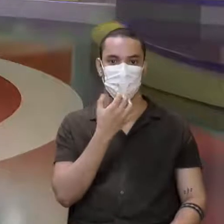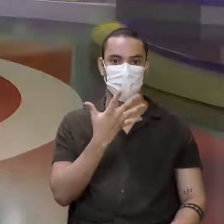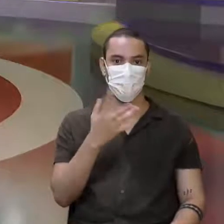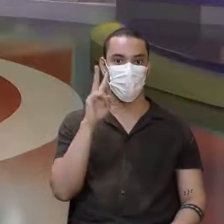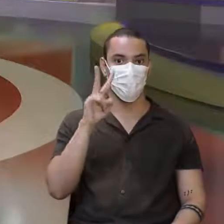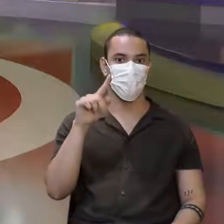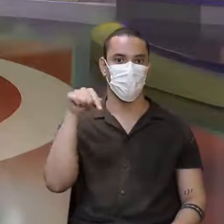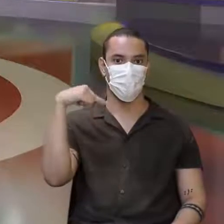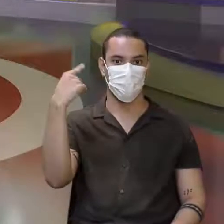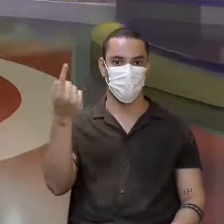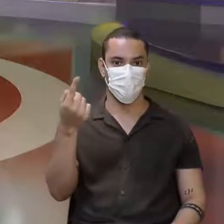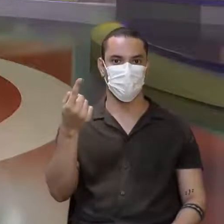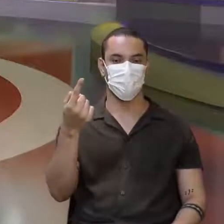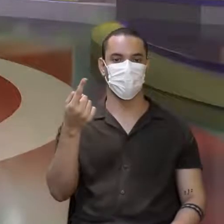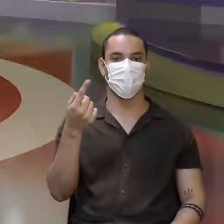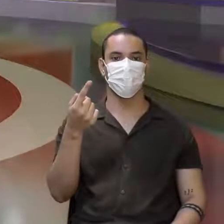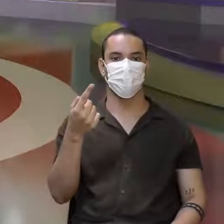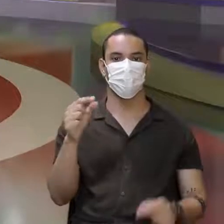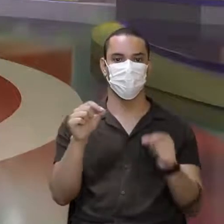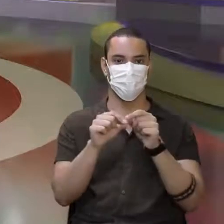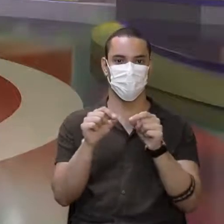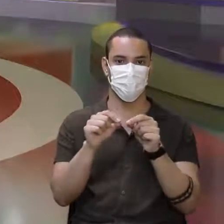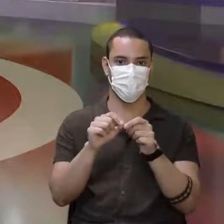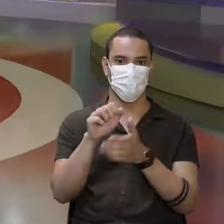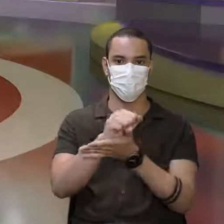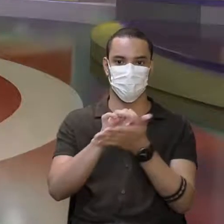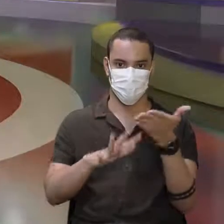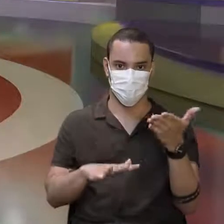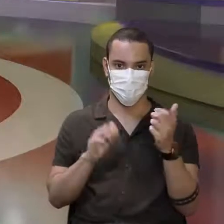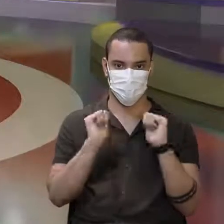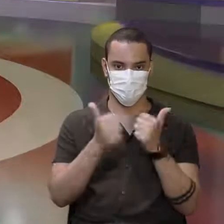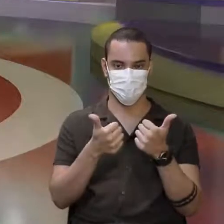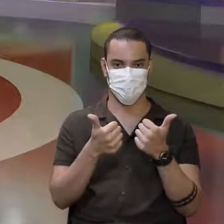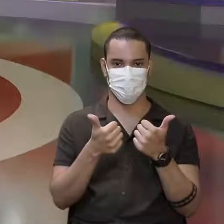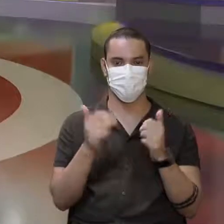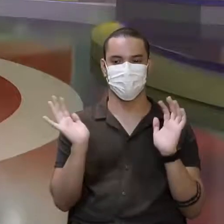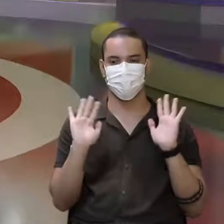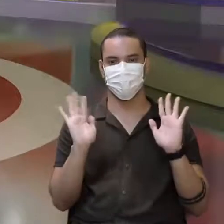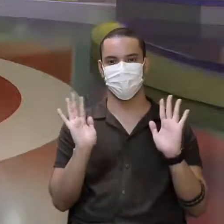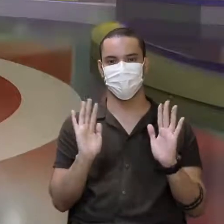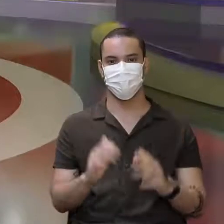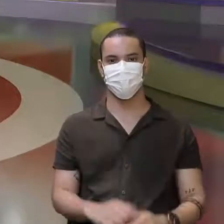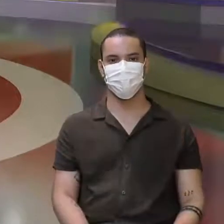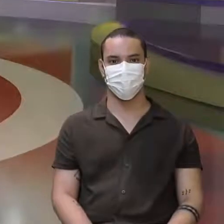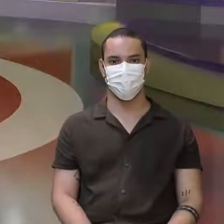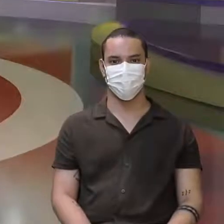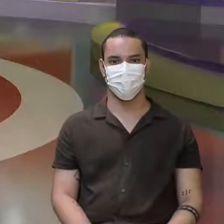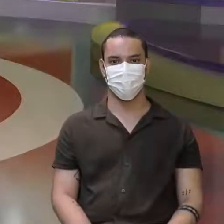Vejo vocês na nossa next class. See you then. Bye.